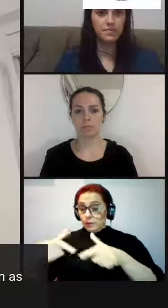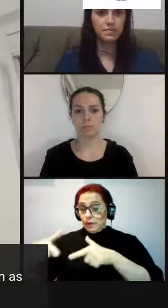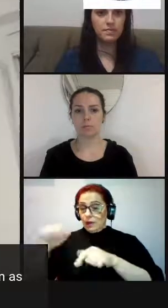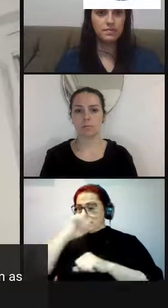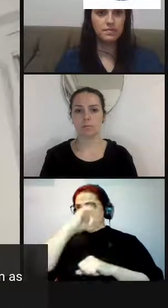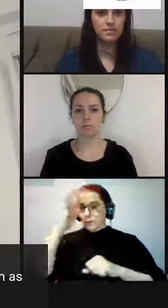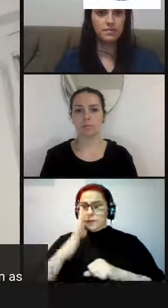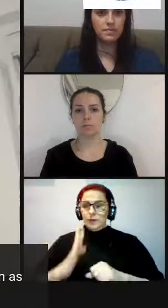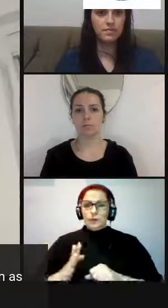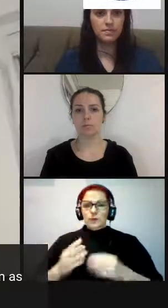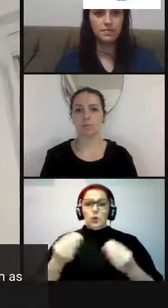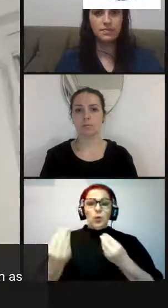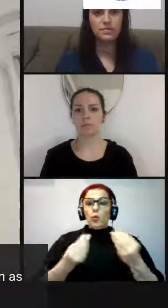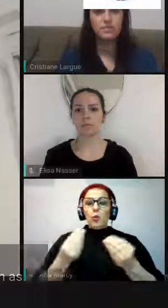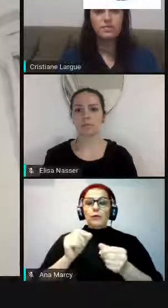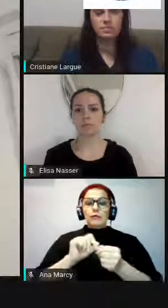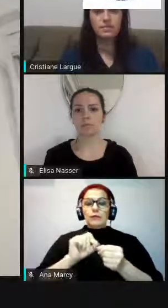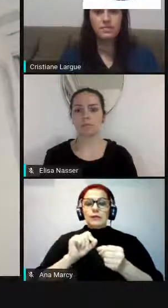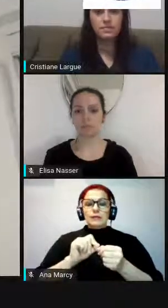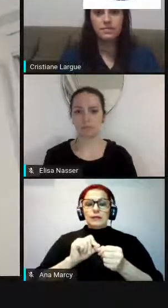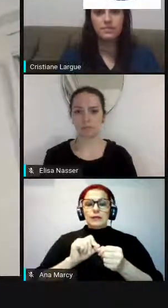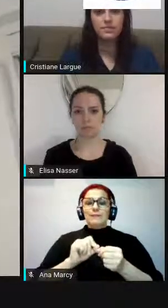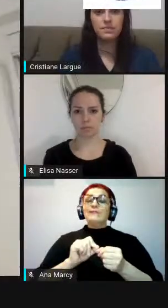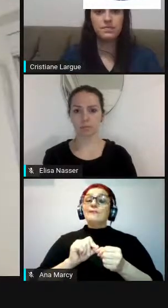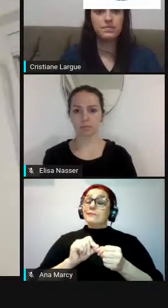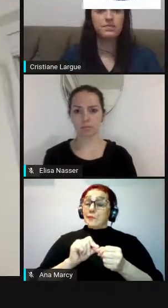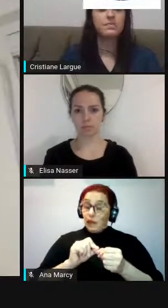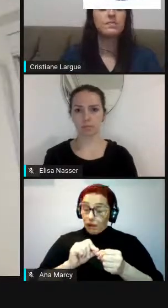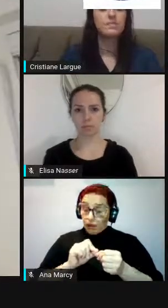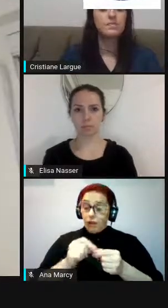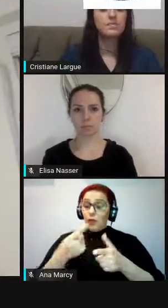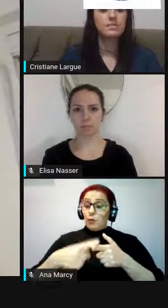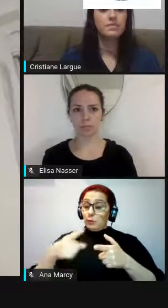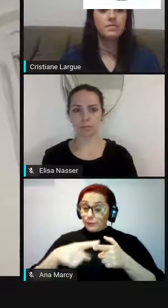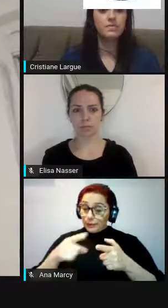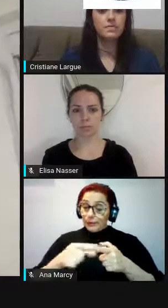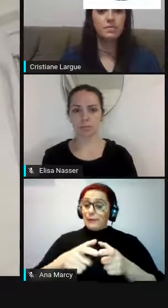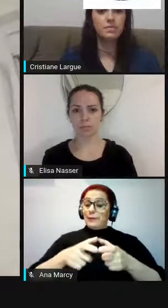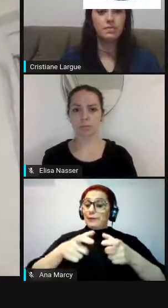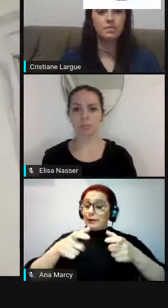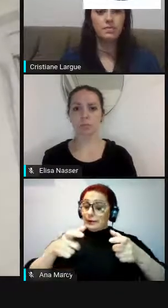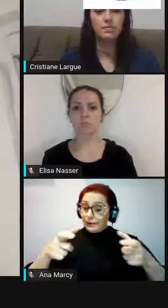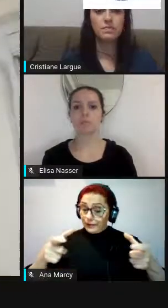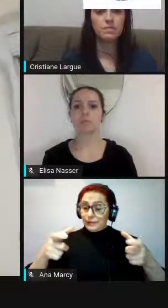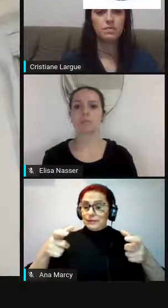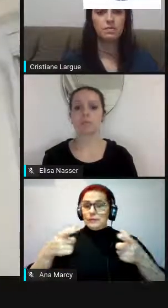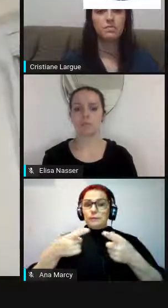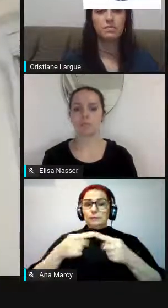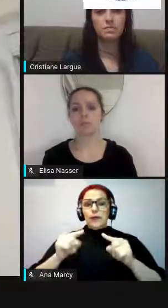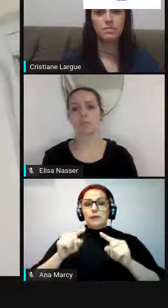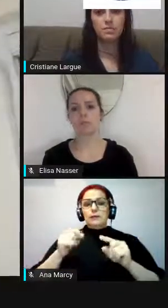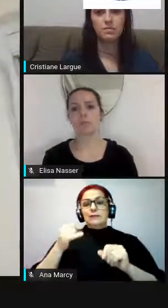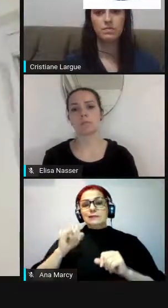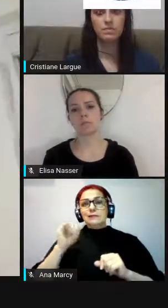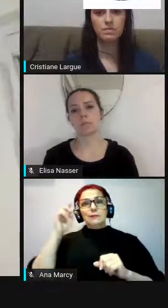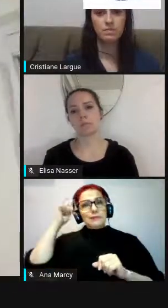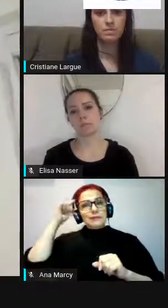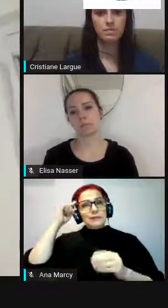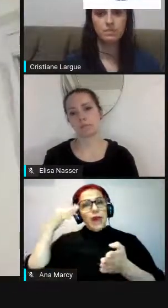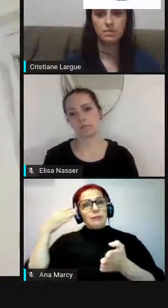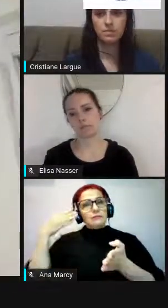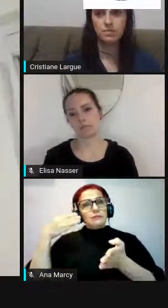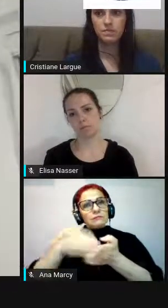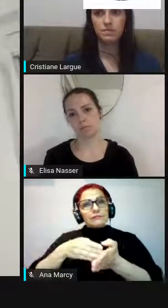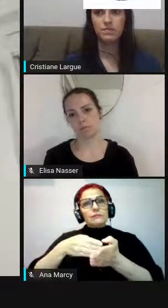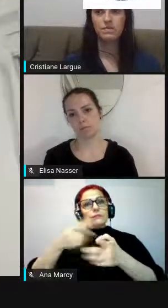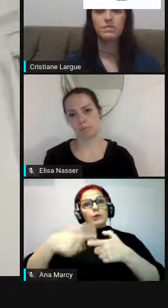isso é um grande obstáculo né para quem quer empreender e para quem quer conversar mas assim se a gente está pegar a todos os obstáculos que a